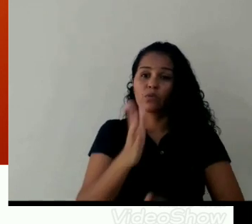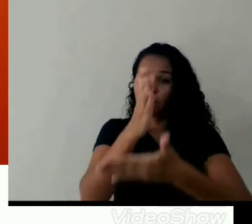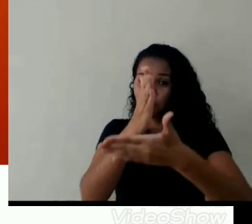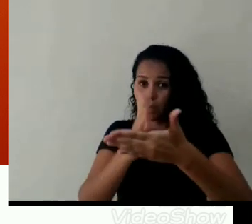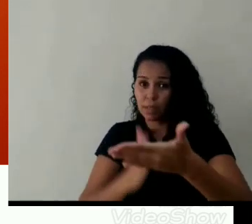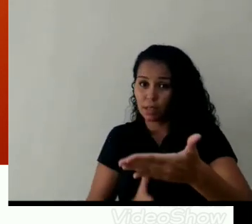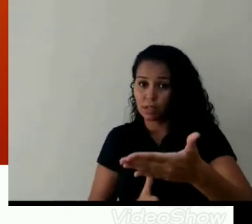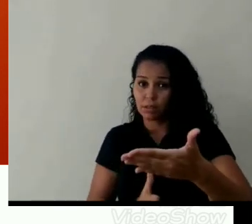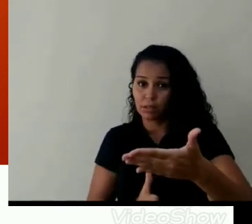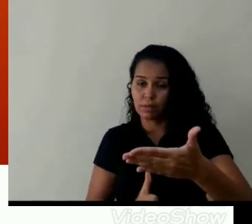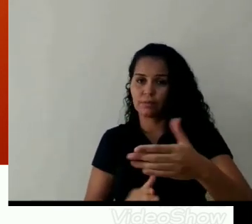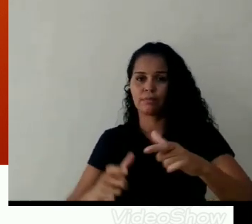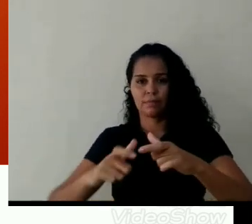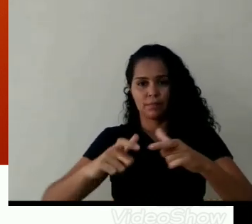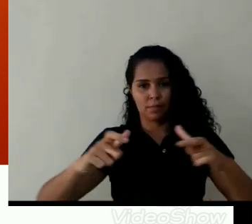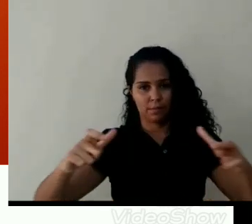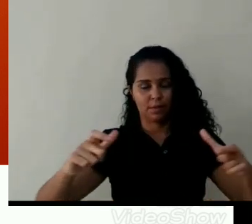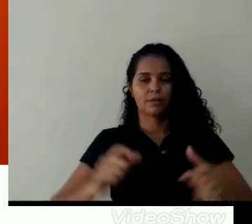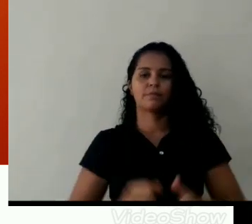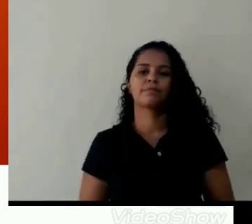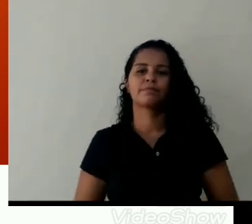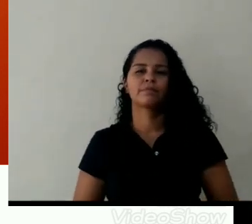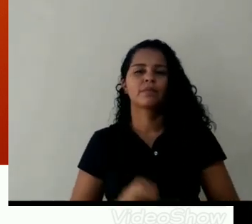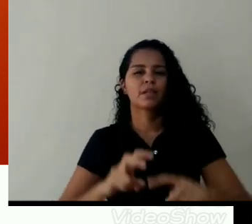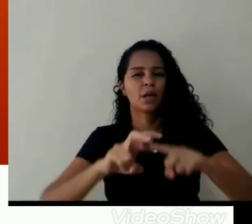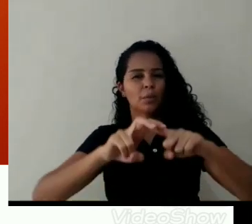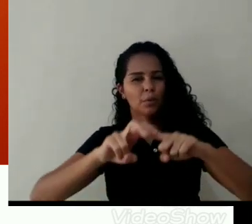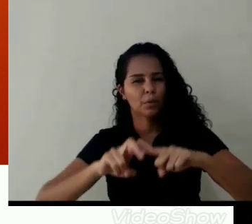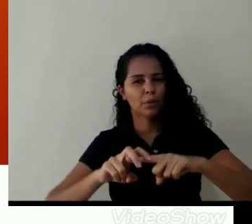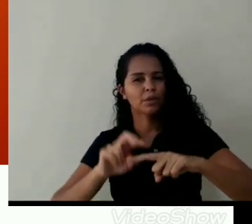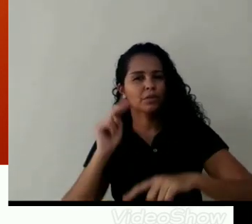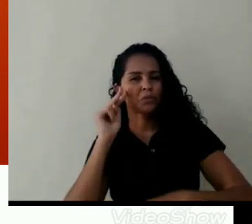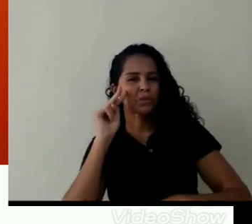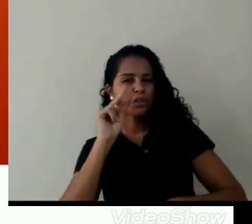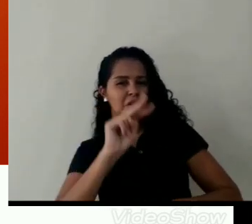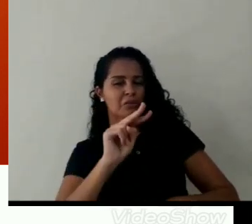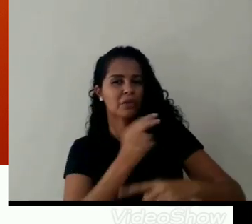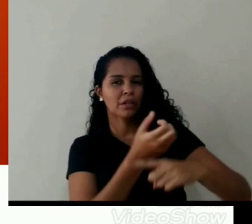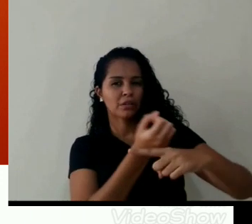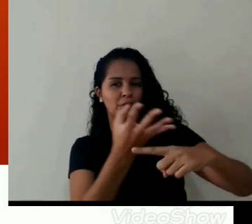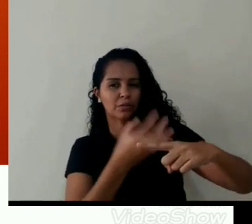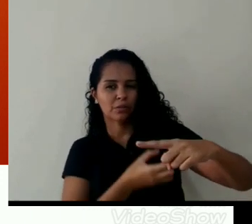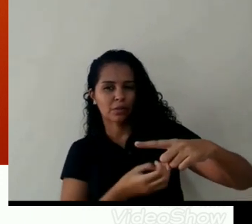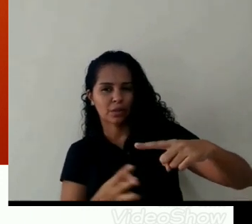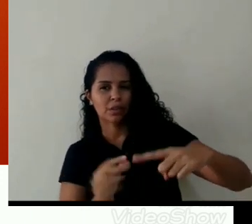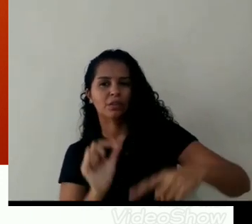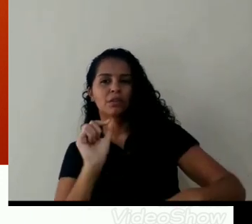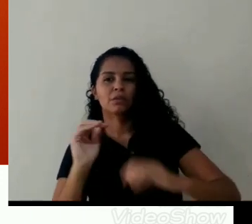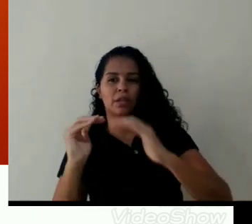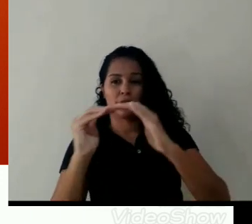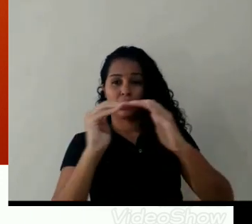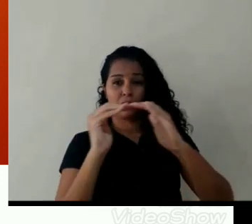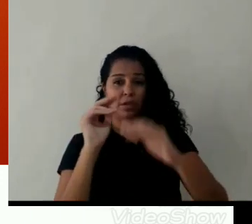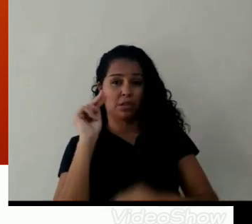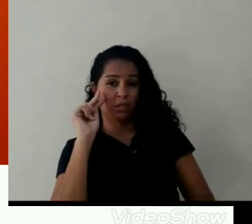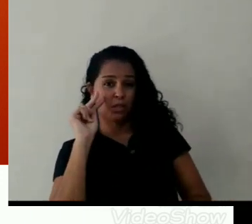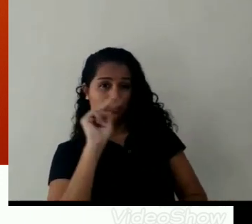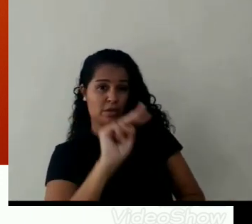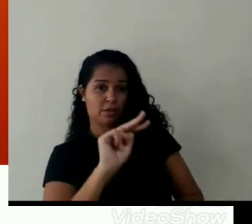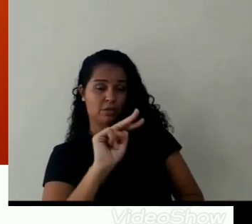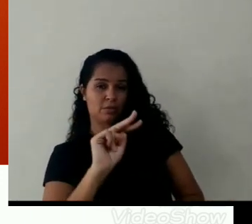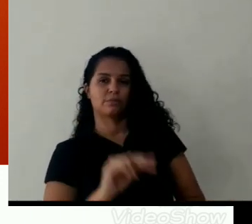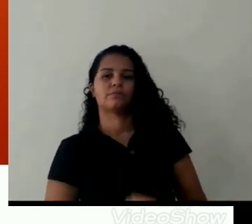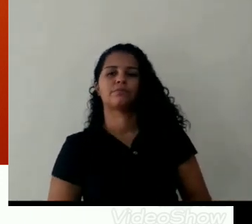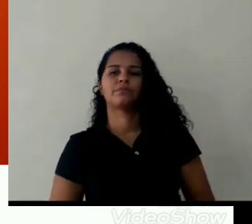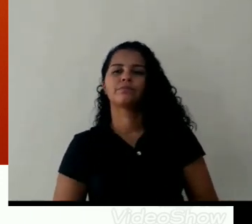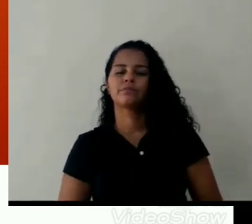são frações equivalentes. 1/2, 3/6 e 6/12 são frações equivalentes. Elas não são a mesma